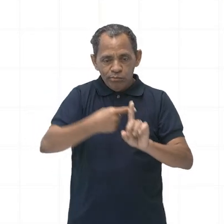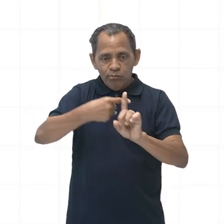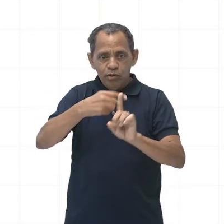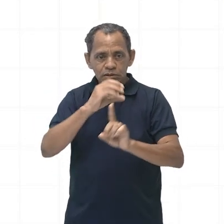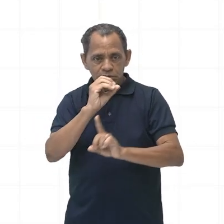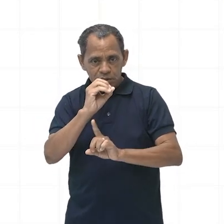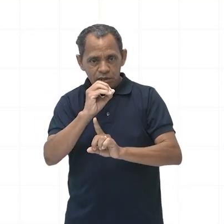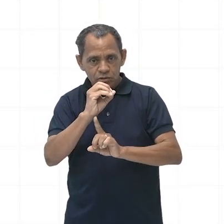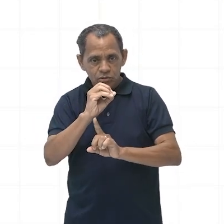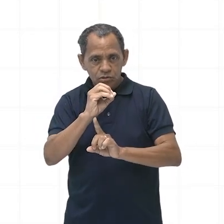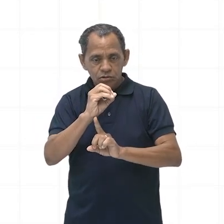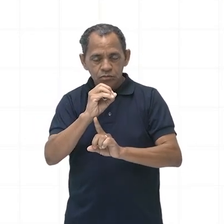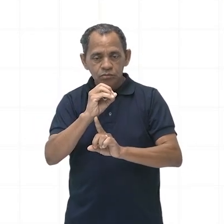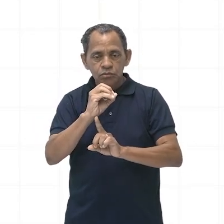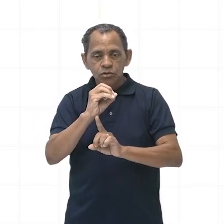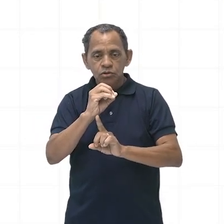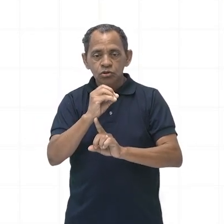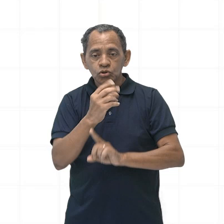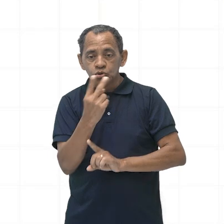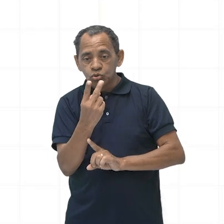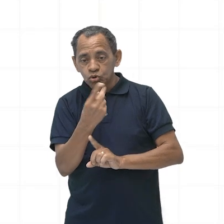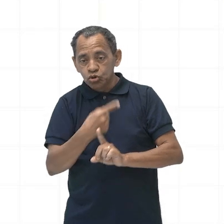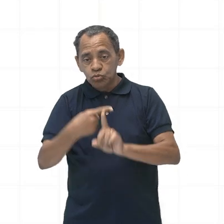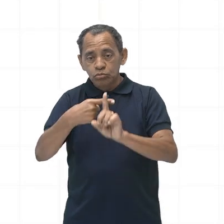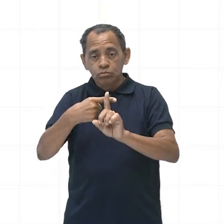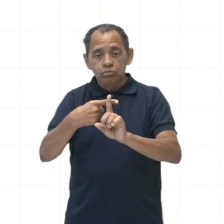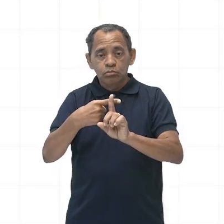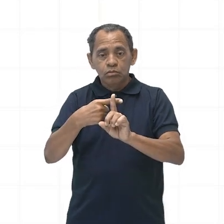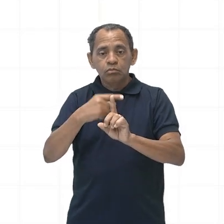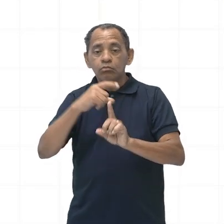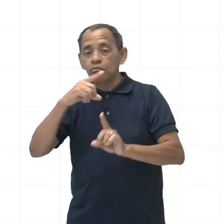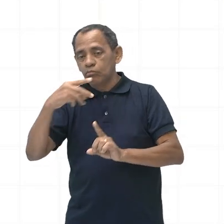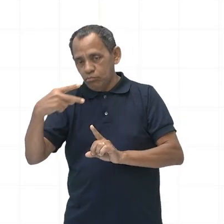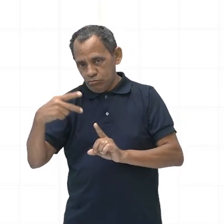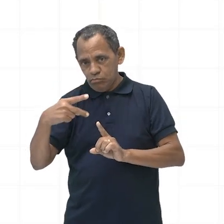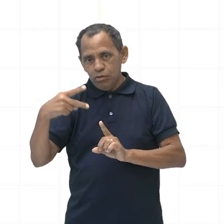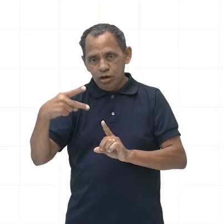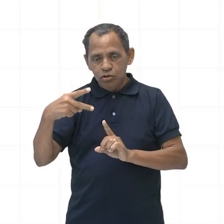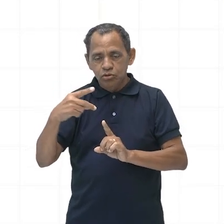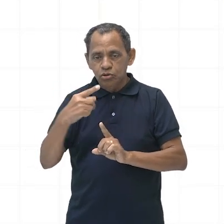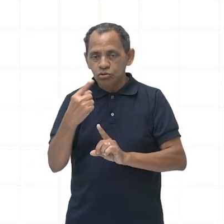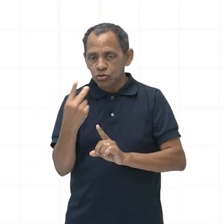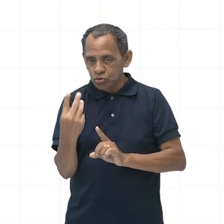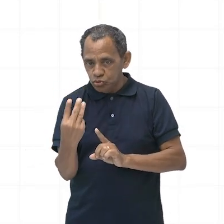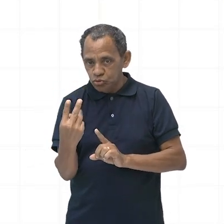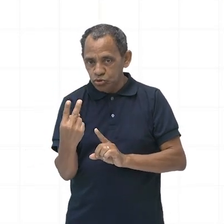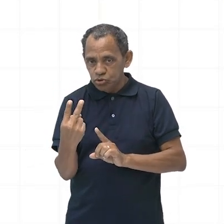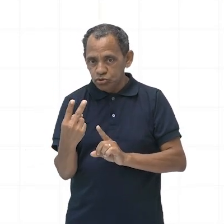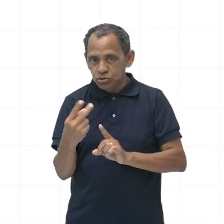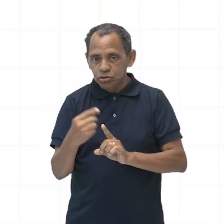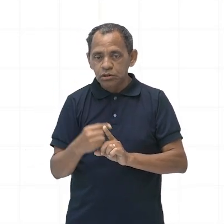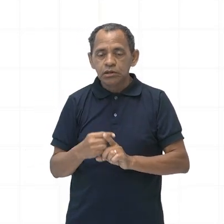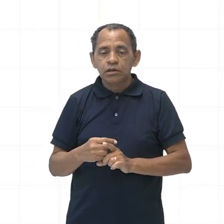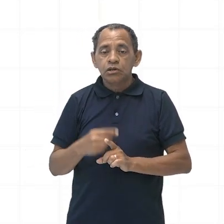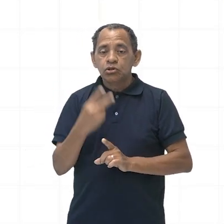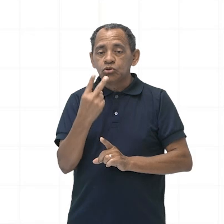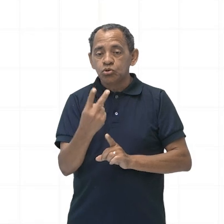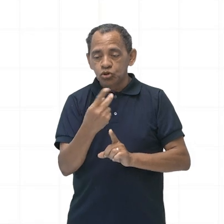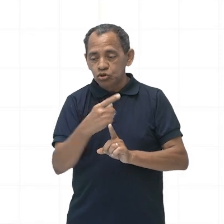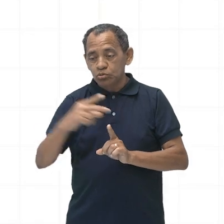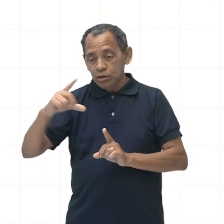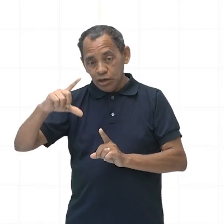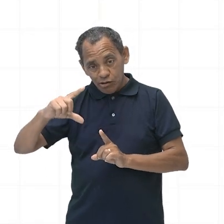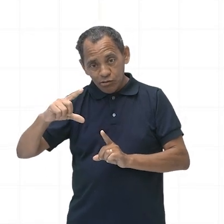o 2 é maior do que o 1, o 3 é maior do que o 2, e nesse sentido eu